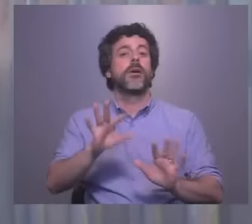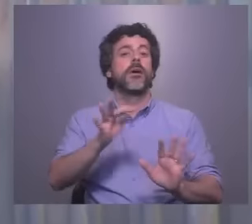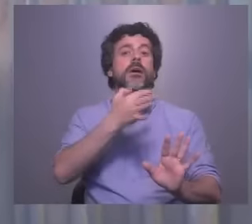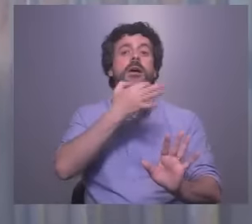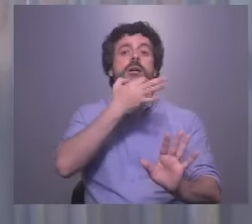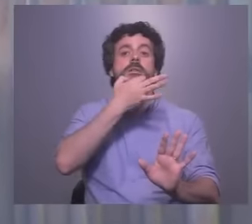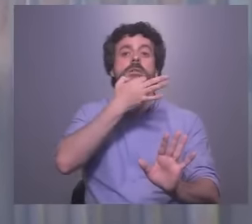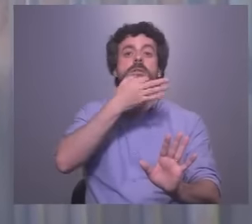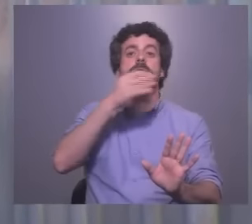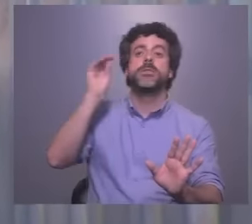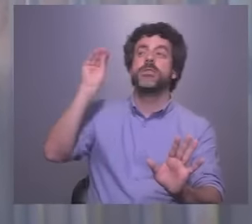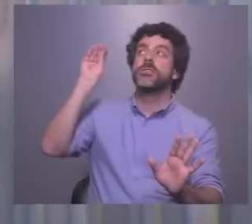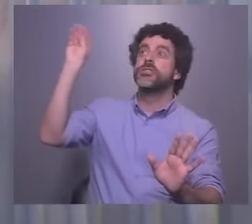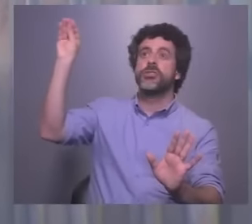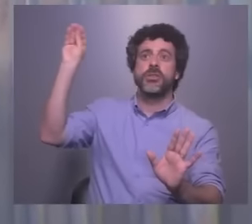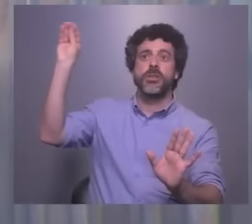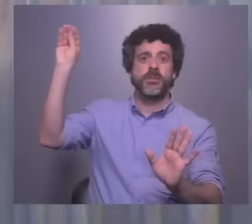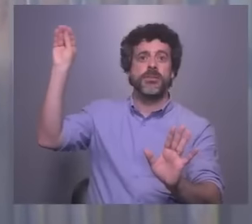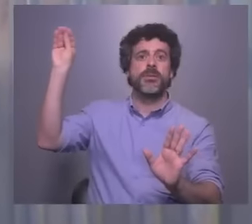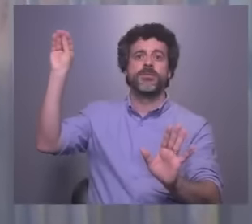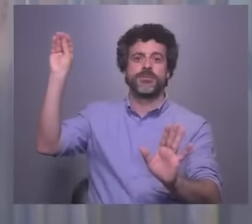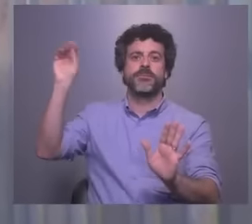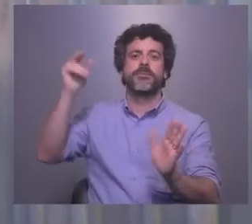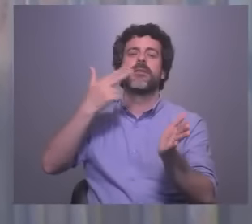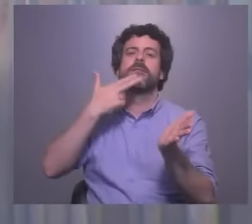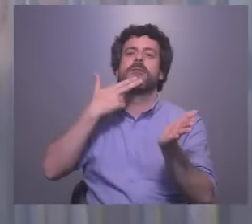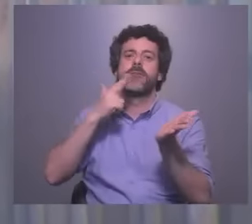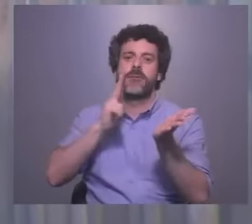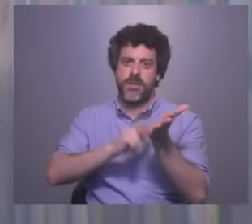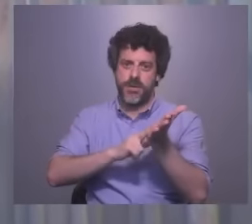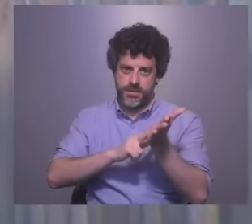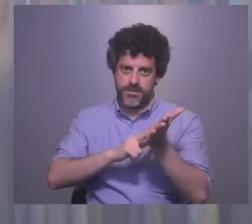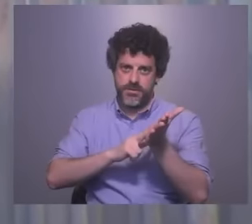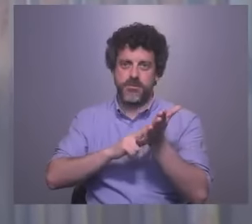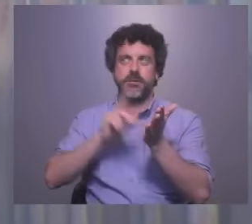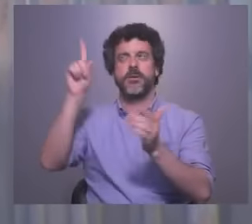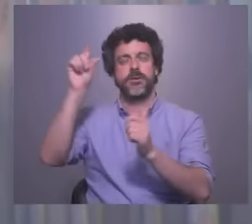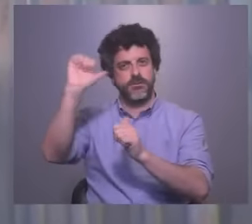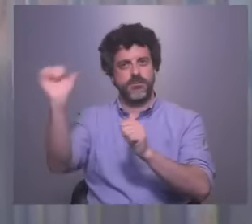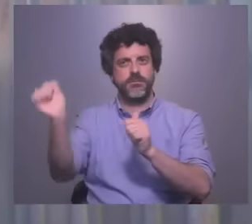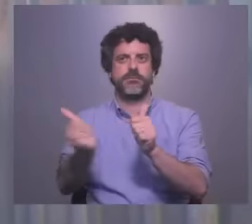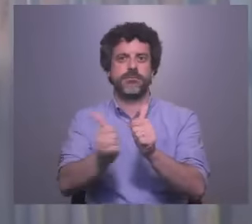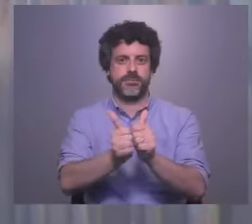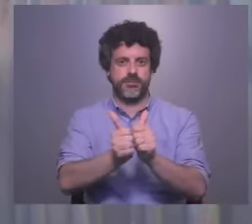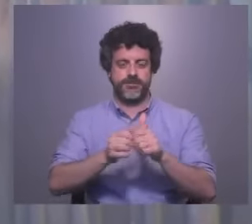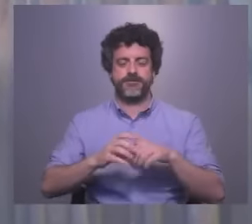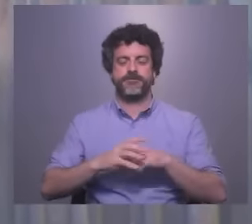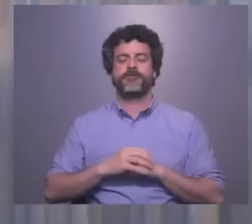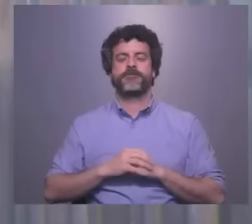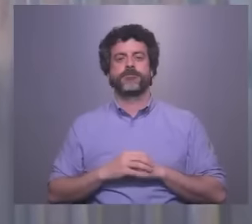obras. O Senhor está perto de quantos o